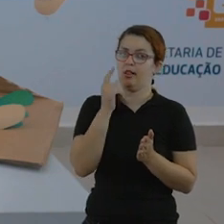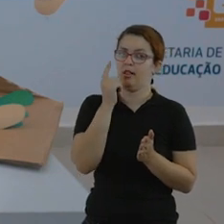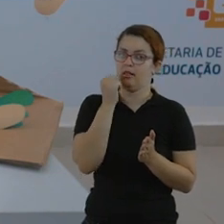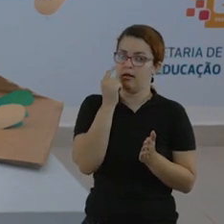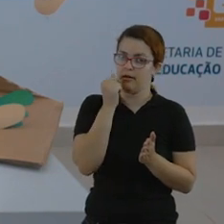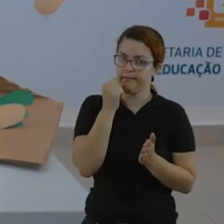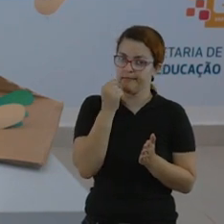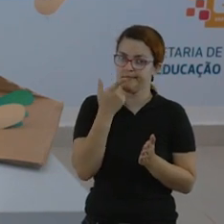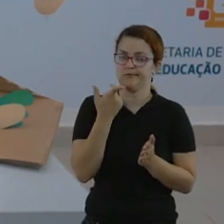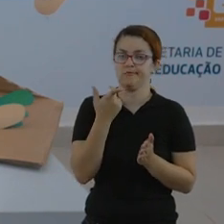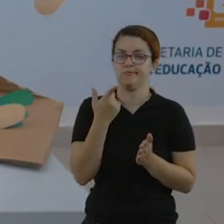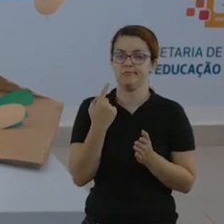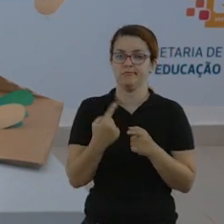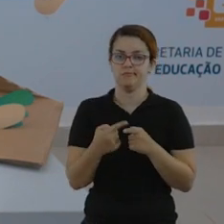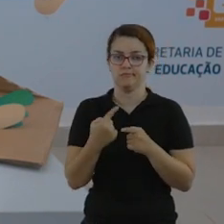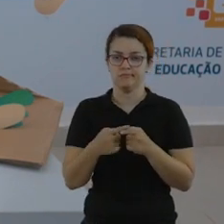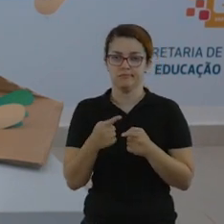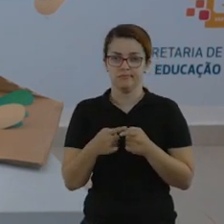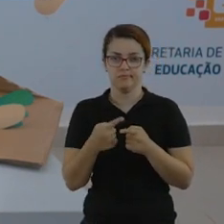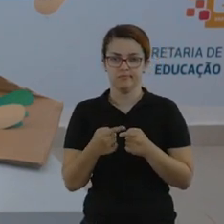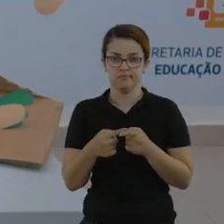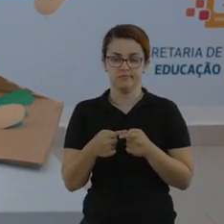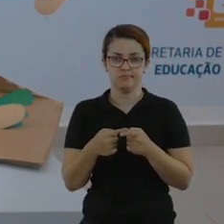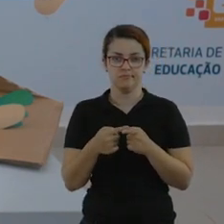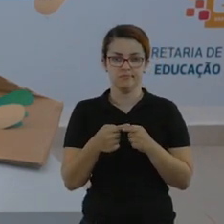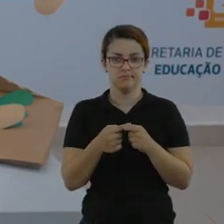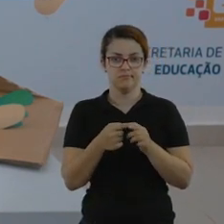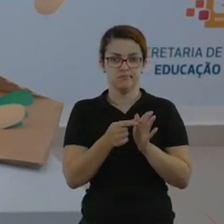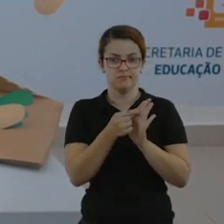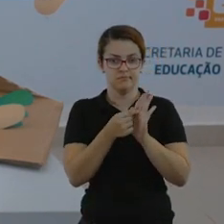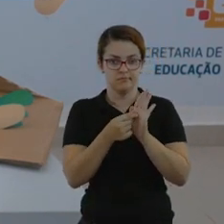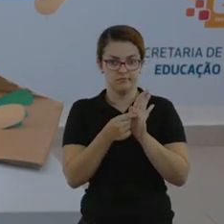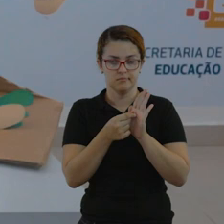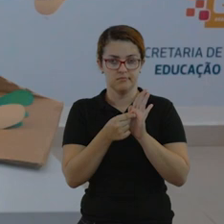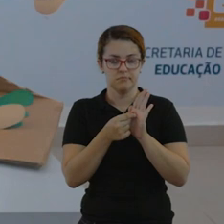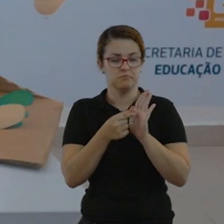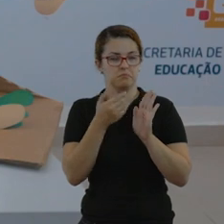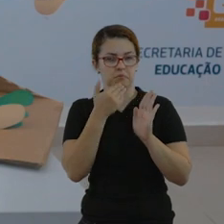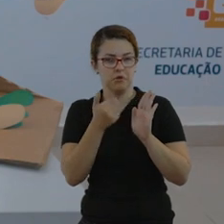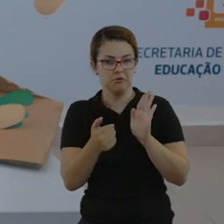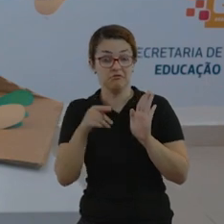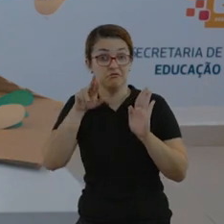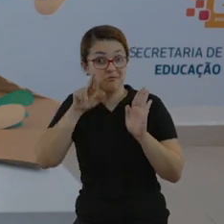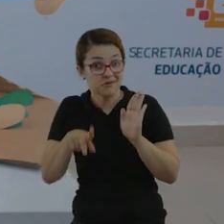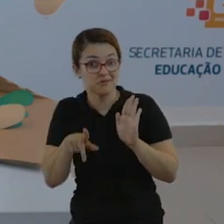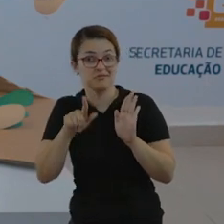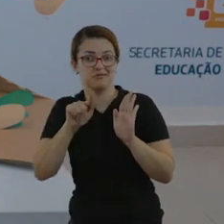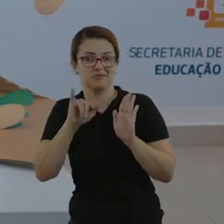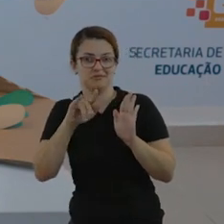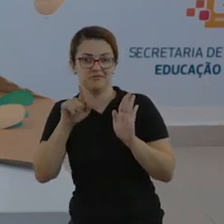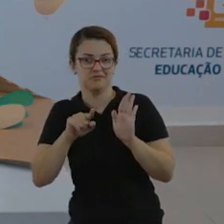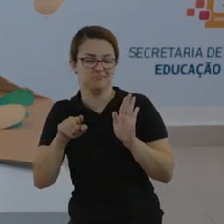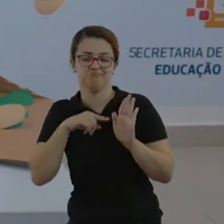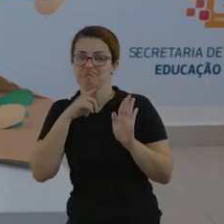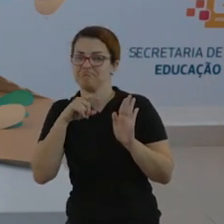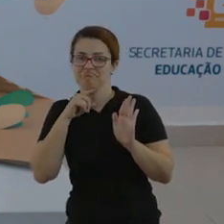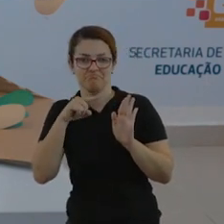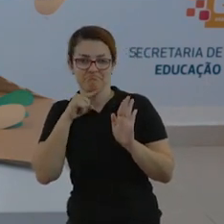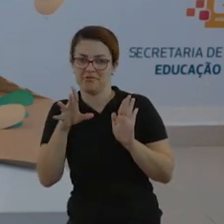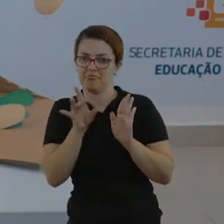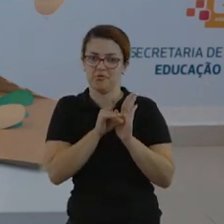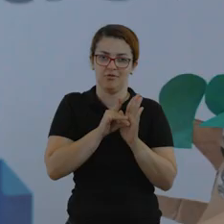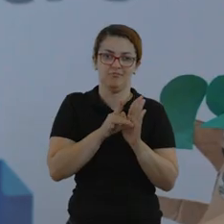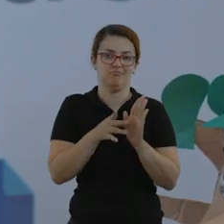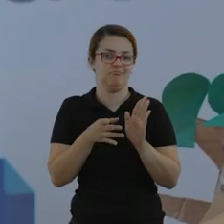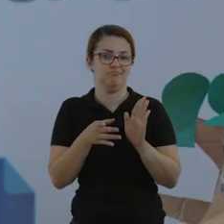melhor porque a tinta vai poder ficar bem certinha em cima dele. Se fosse o giz de cera, a tinta não ia pegar em cima